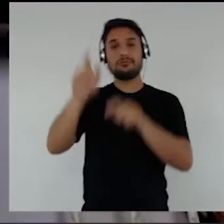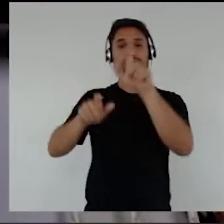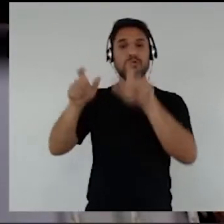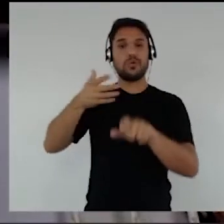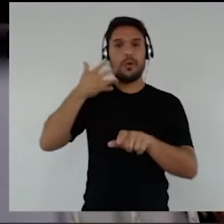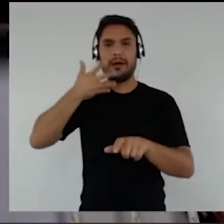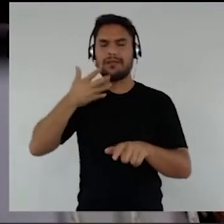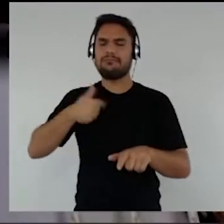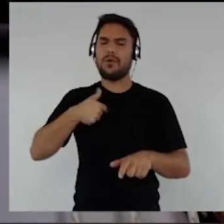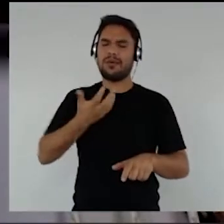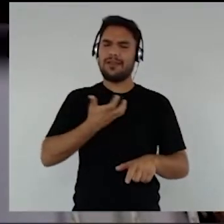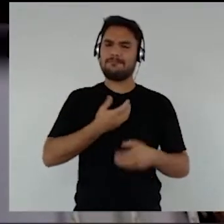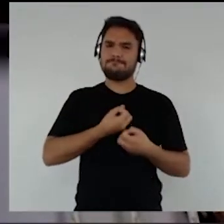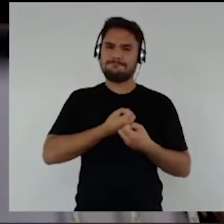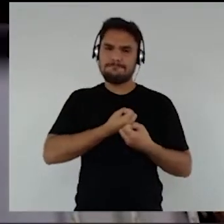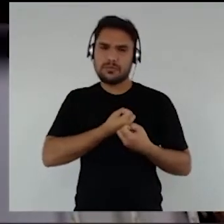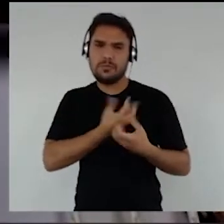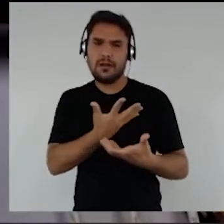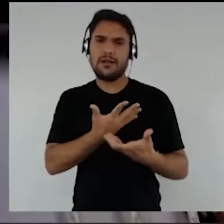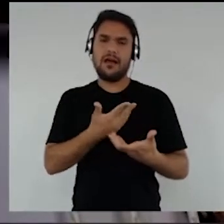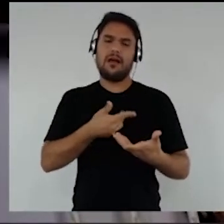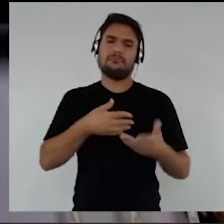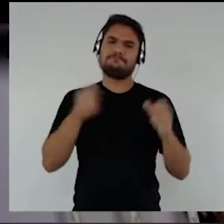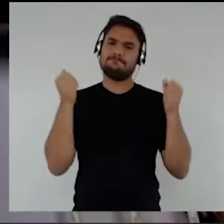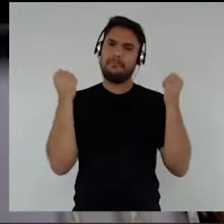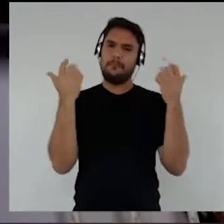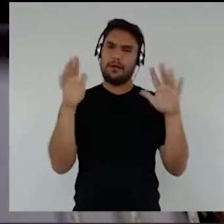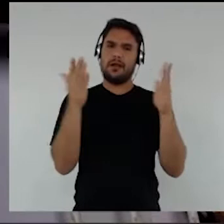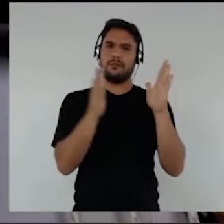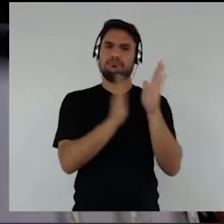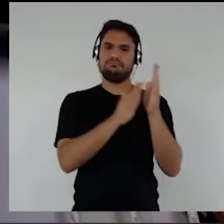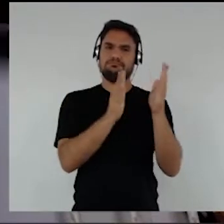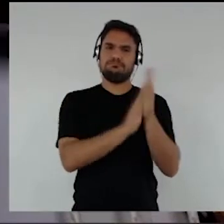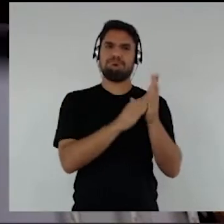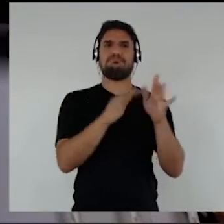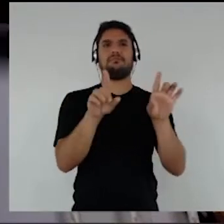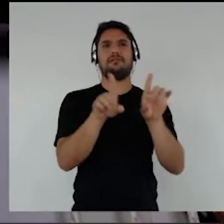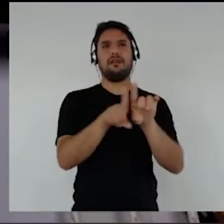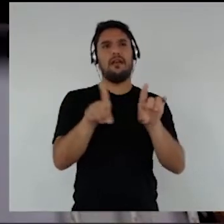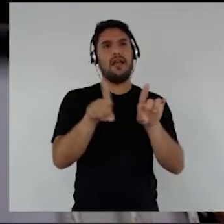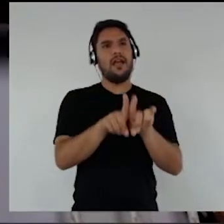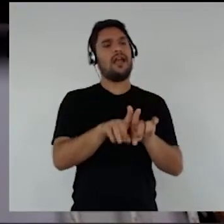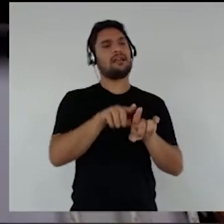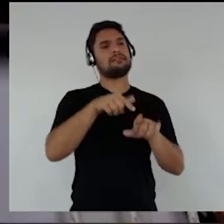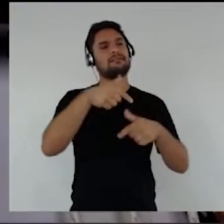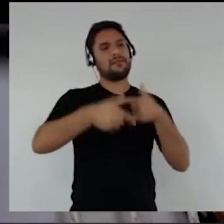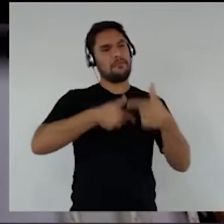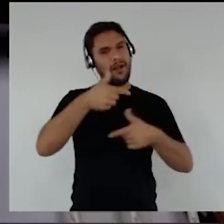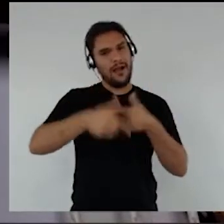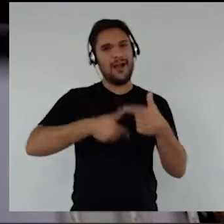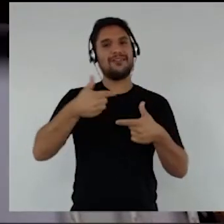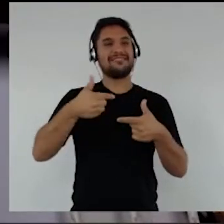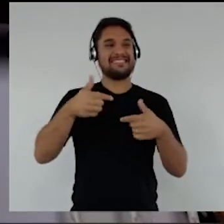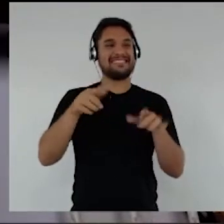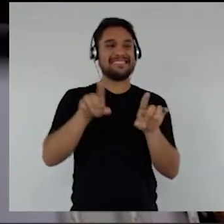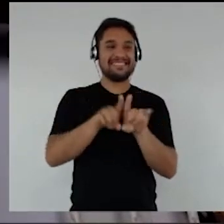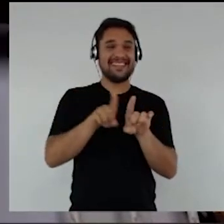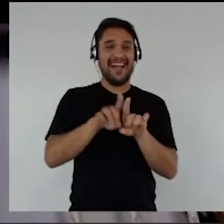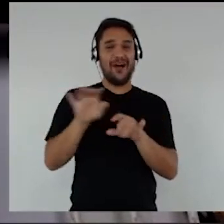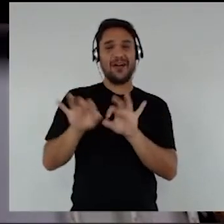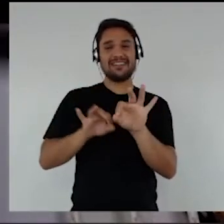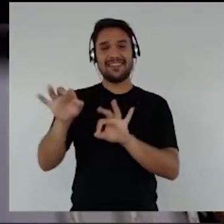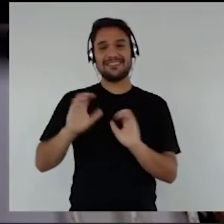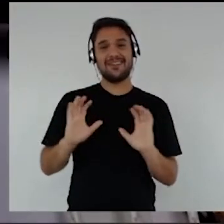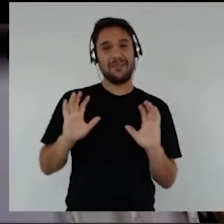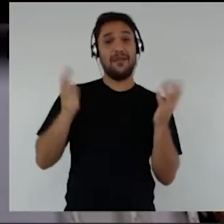de coração enaltecer e elogiar essa iniciativa desse evento, a organização desse evento.